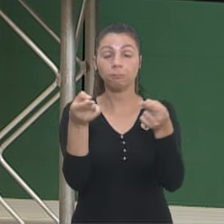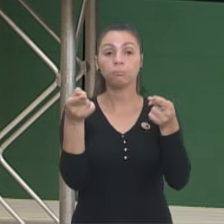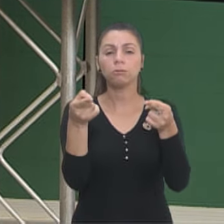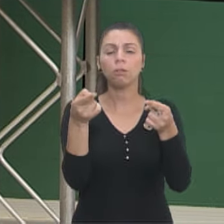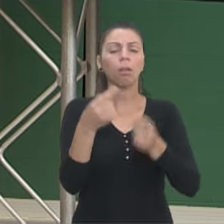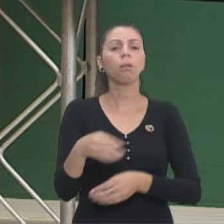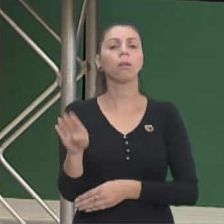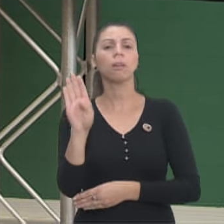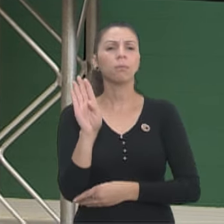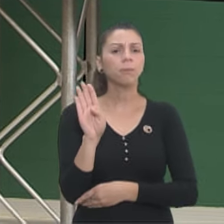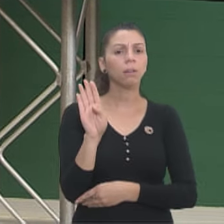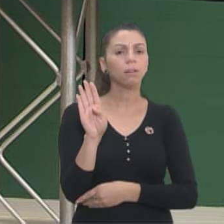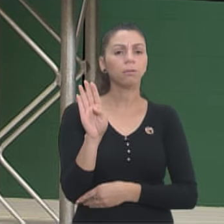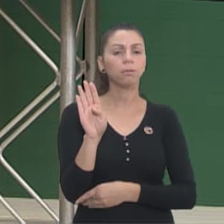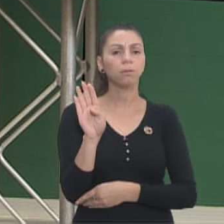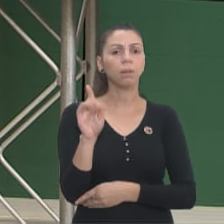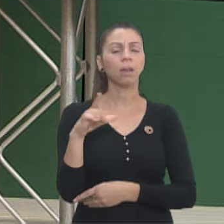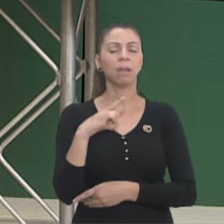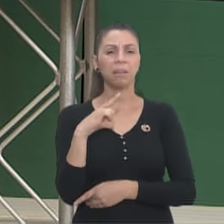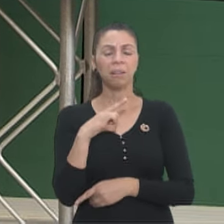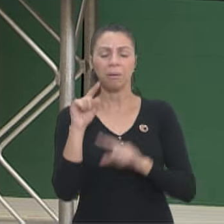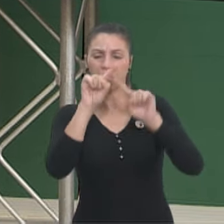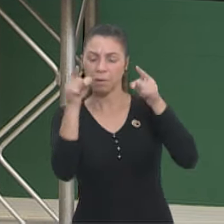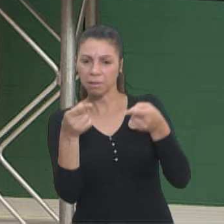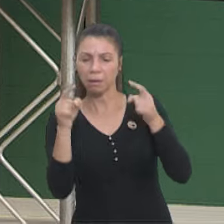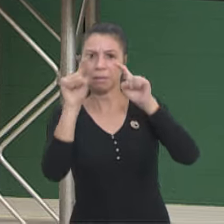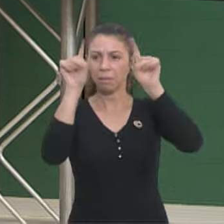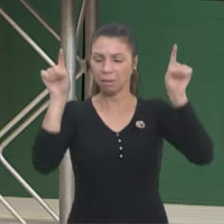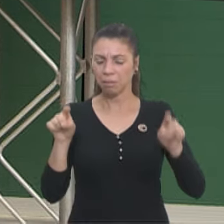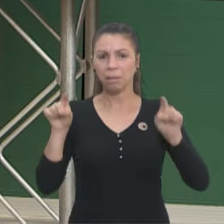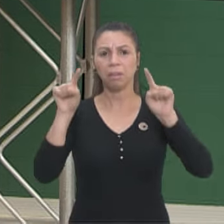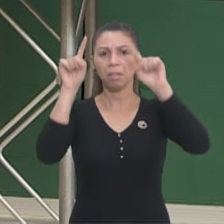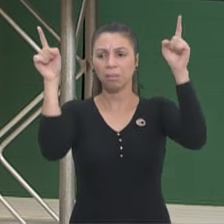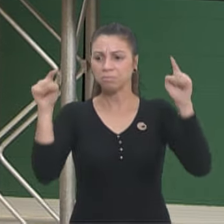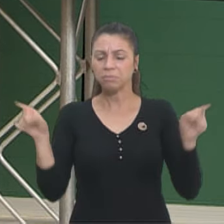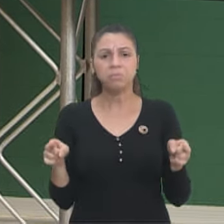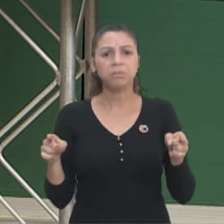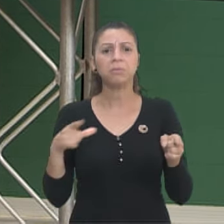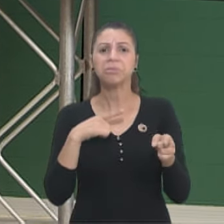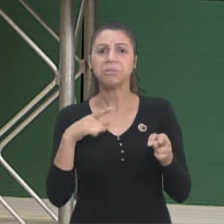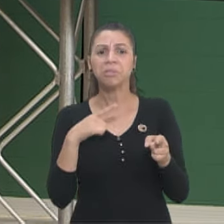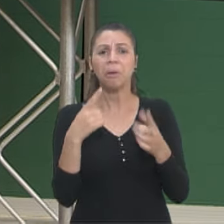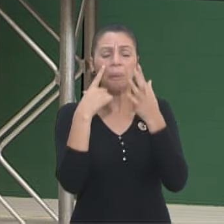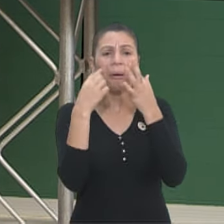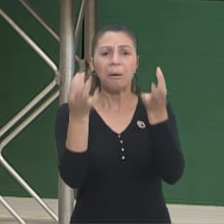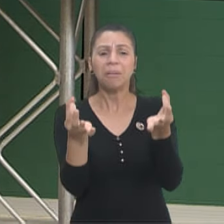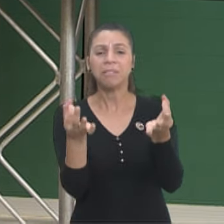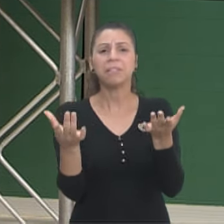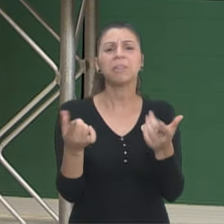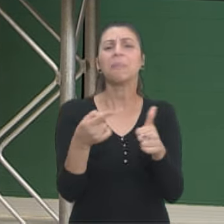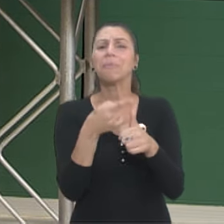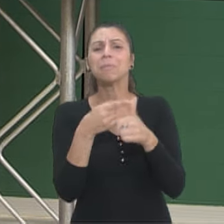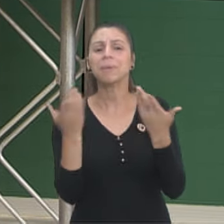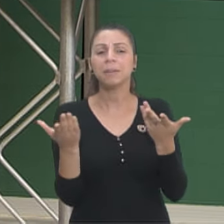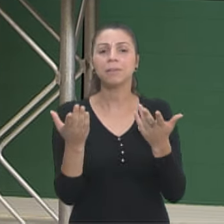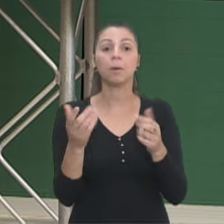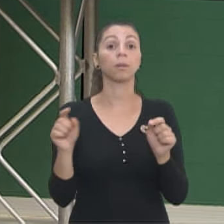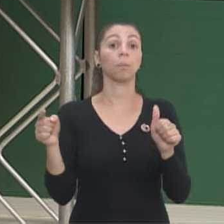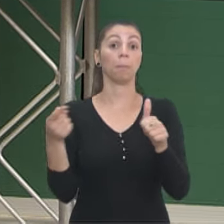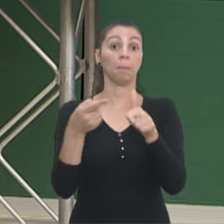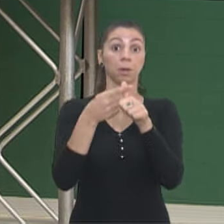letra B? Nossa, tem parênteses, tem chaves, tem colchetes. E aí, o que eu vou dar atenção primeiro? Parênteses,